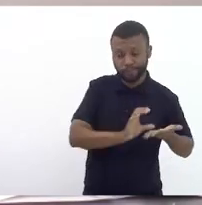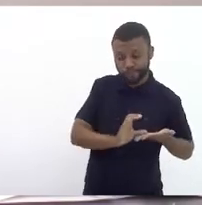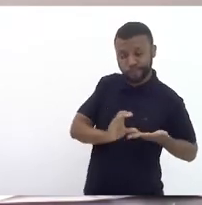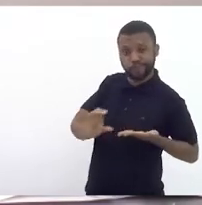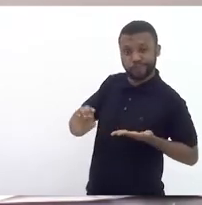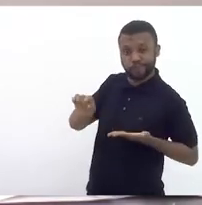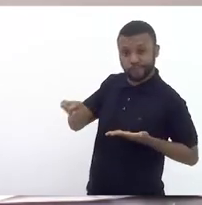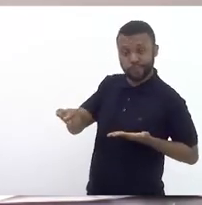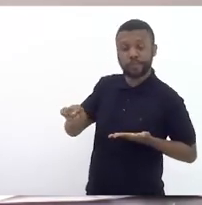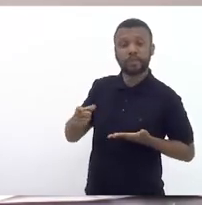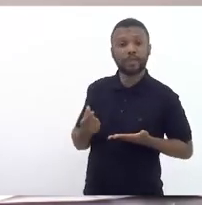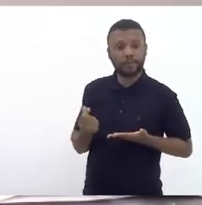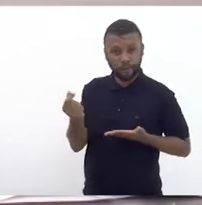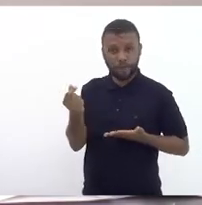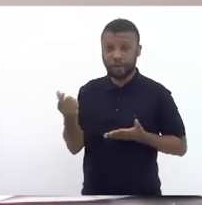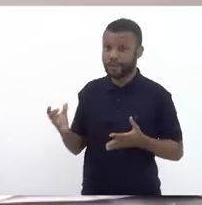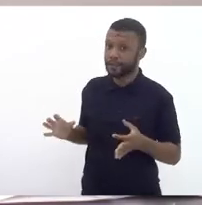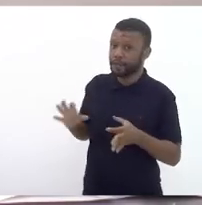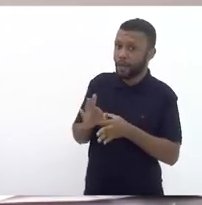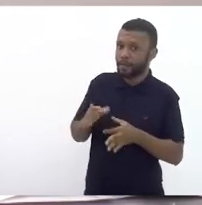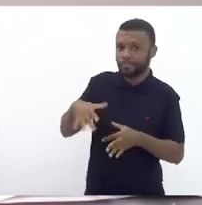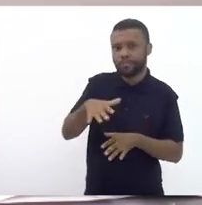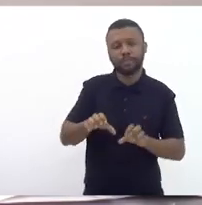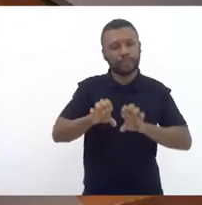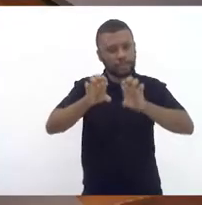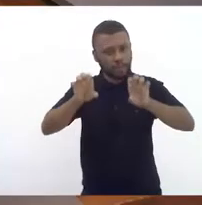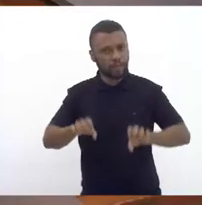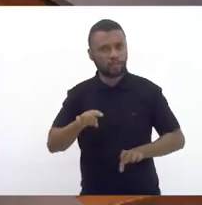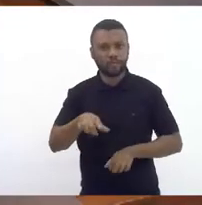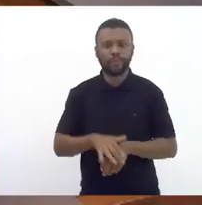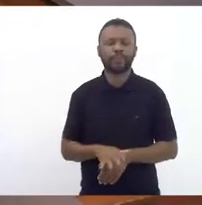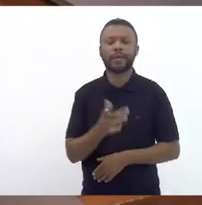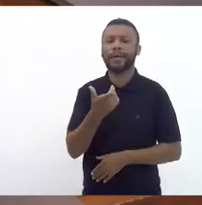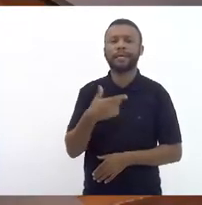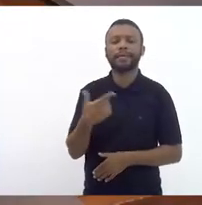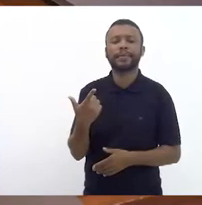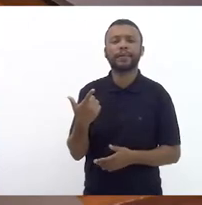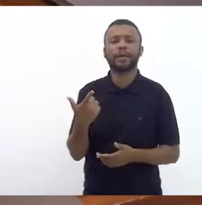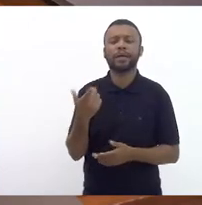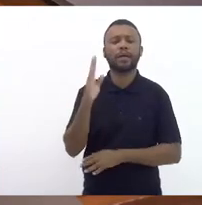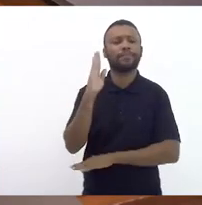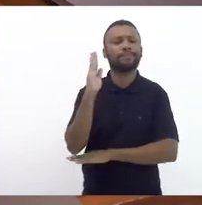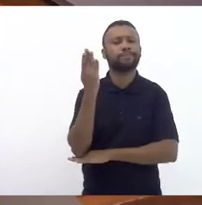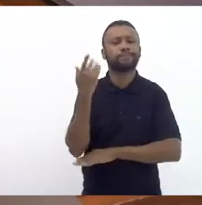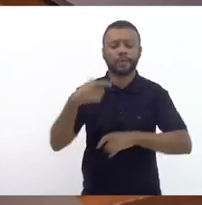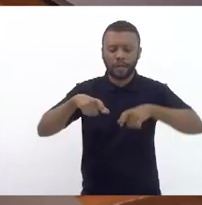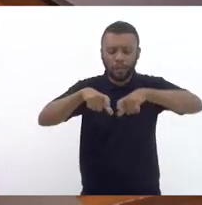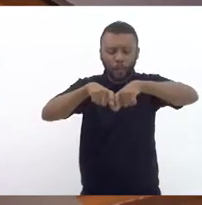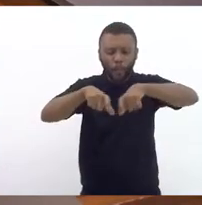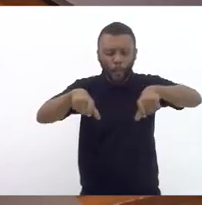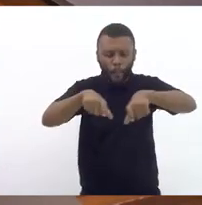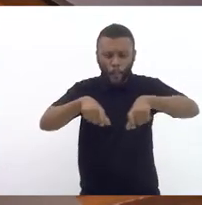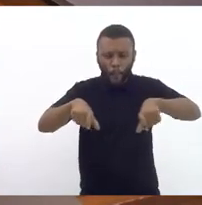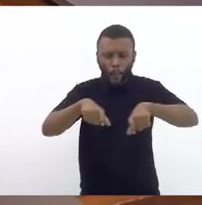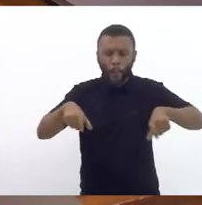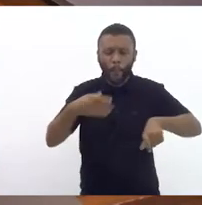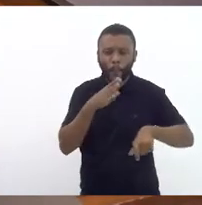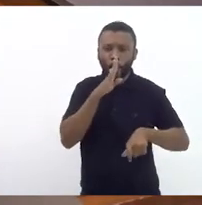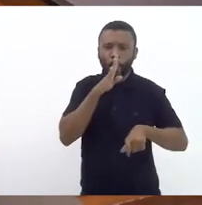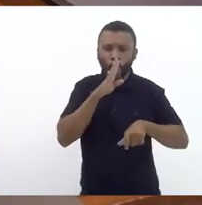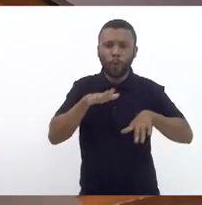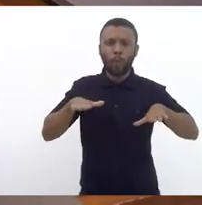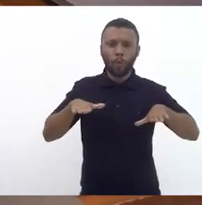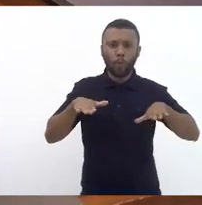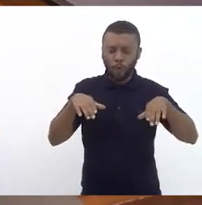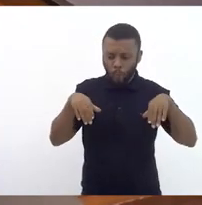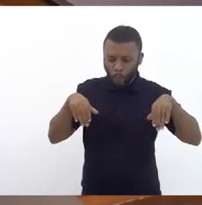aqui na parte de infraestrutura. Fazer um ofício. Esses dormentes, que ano foi isso, então? Porque está sendo visto em